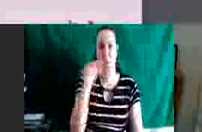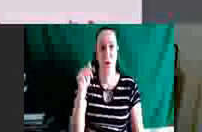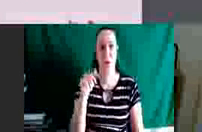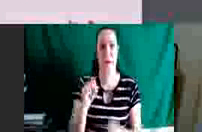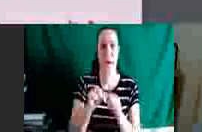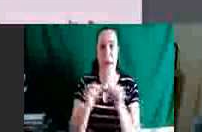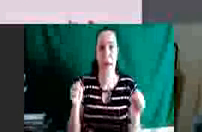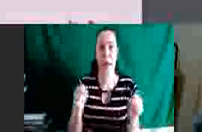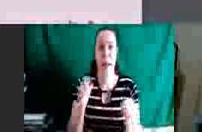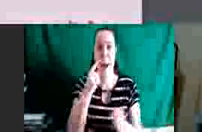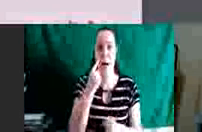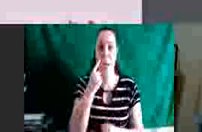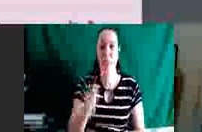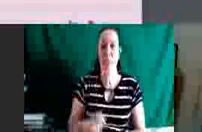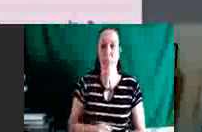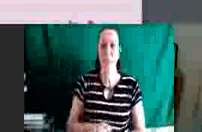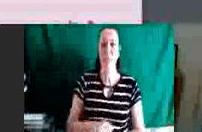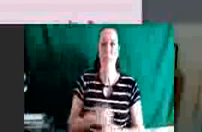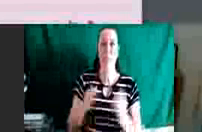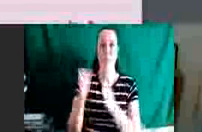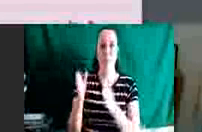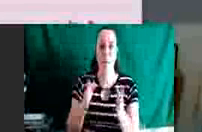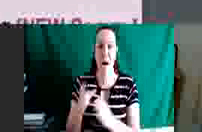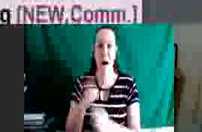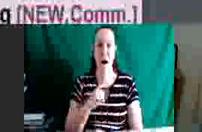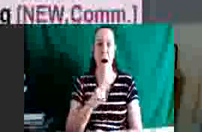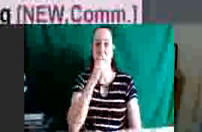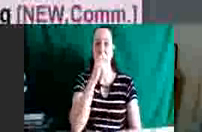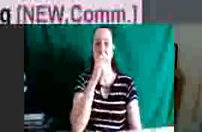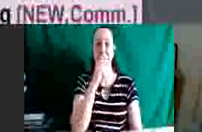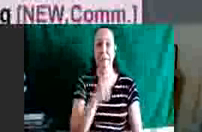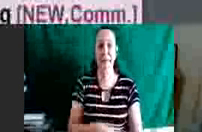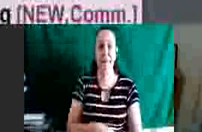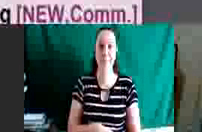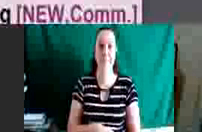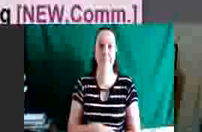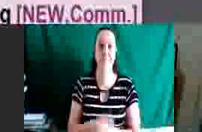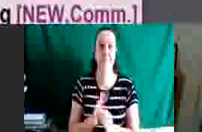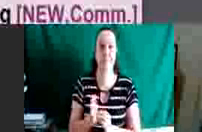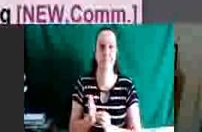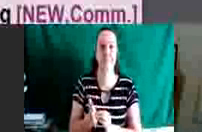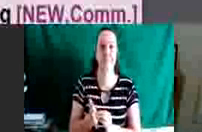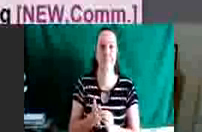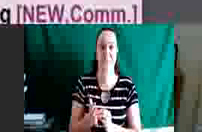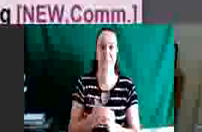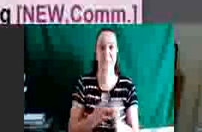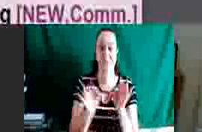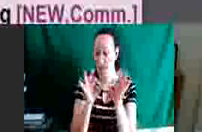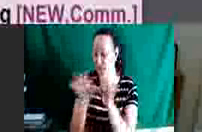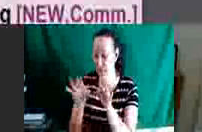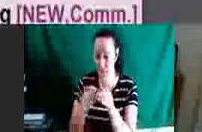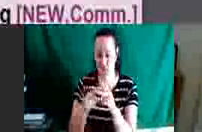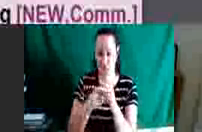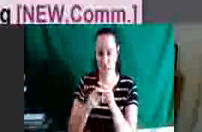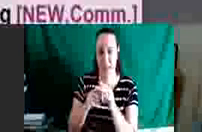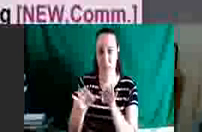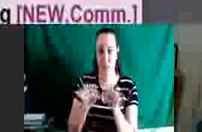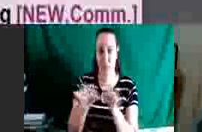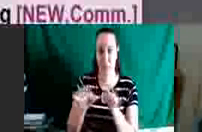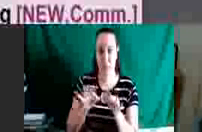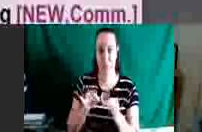de ameaça, dos crackers. Quais são os vetores de ataque que eles utilizam para começar esse ataque? Quais são